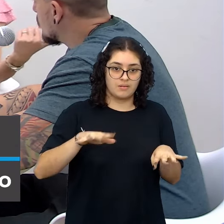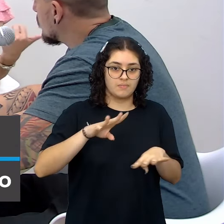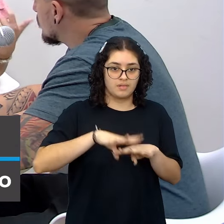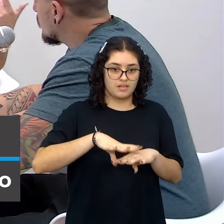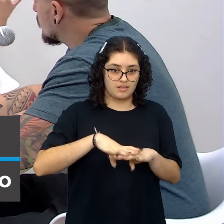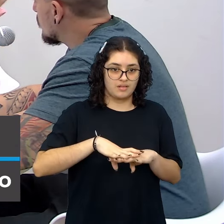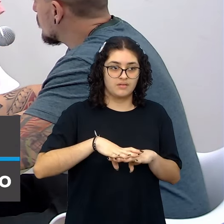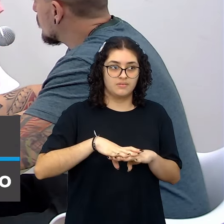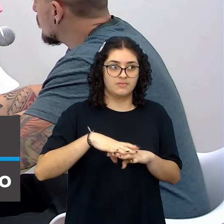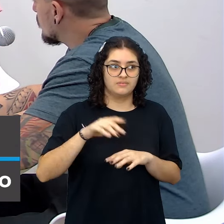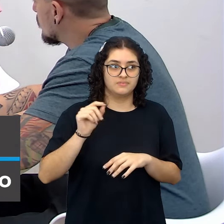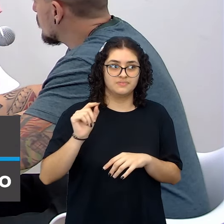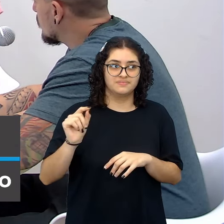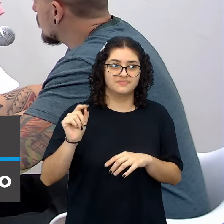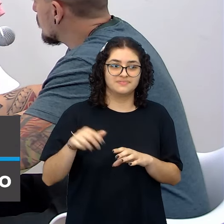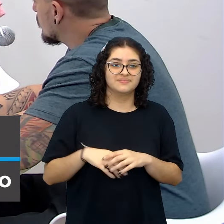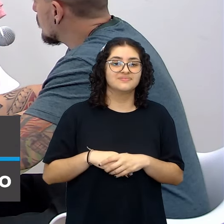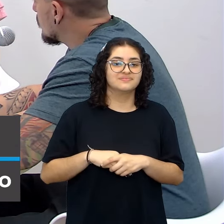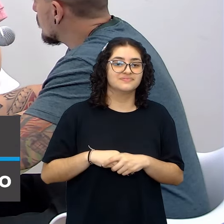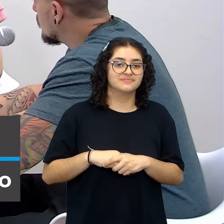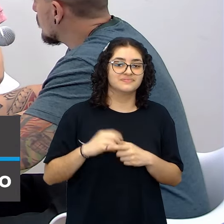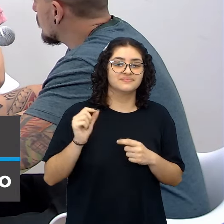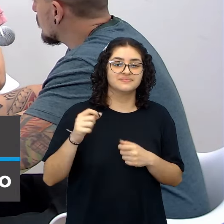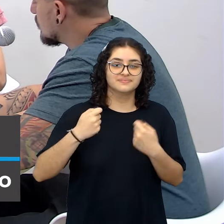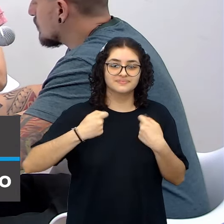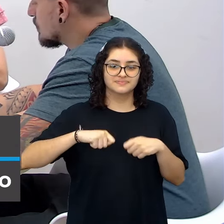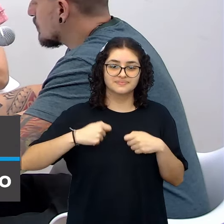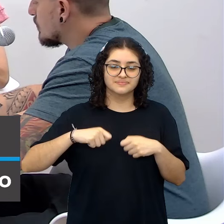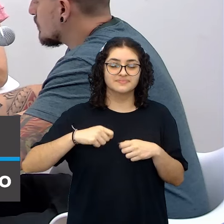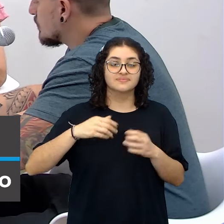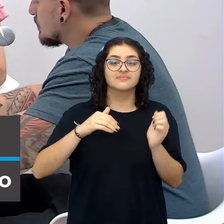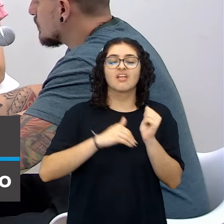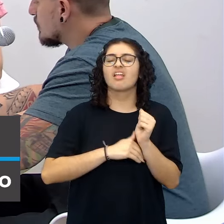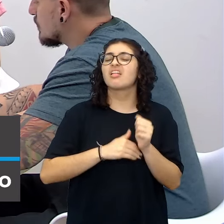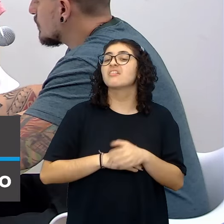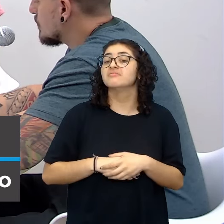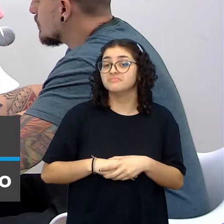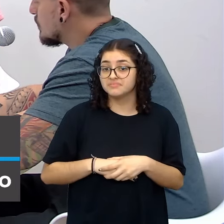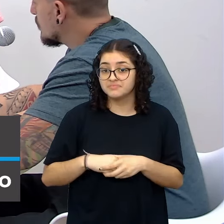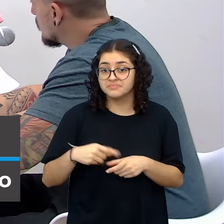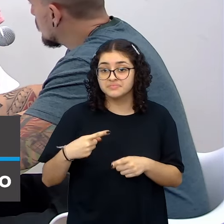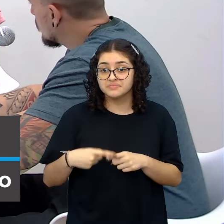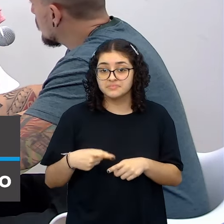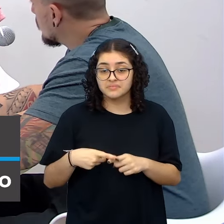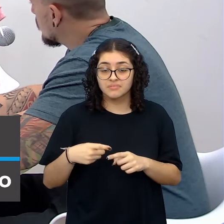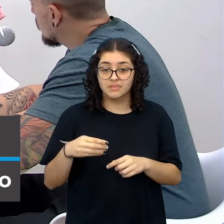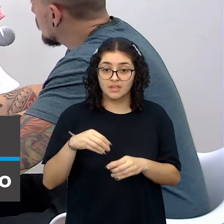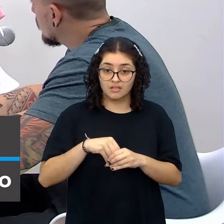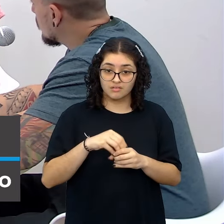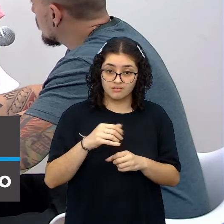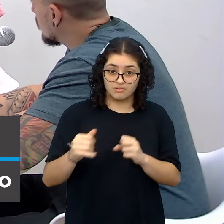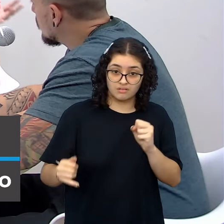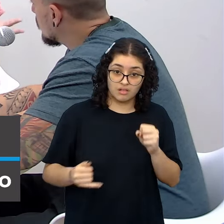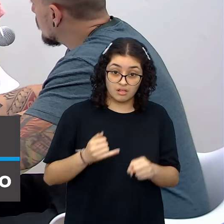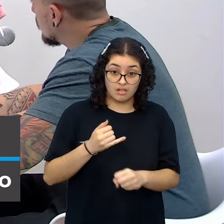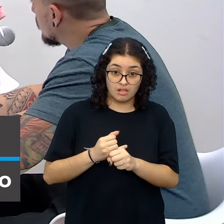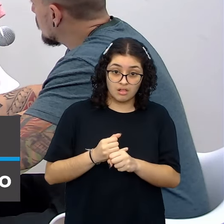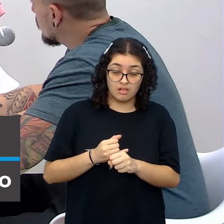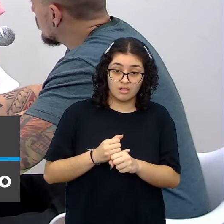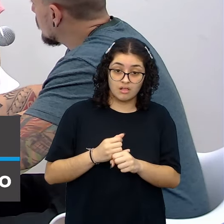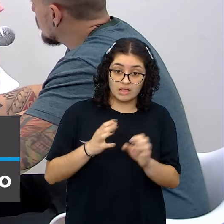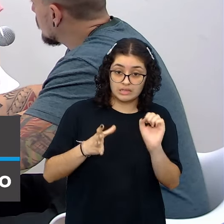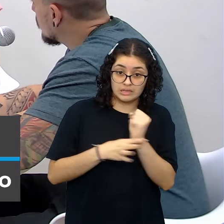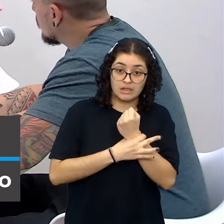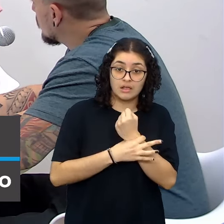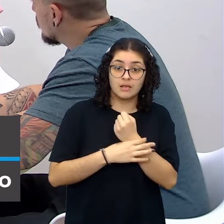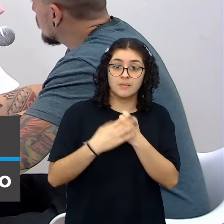para cá. Mas por que eu preciso de uma senha, né? Por que será que esses sites mais assim respeitosos, mais